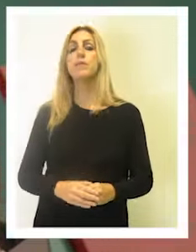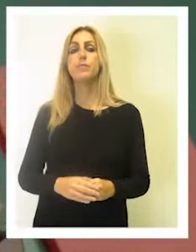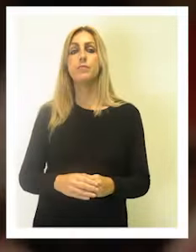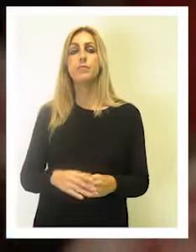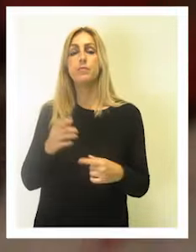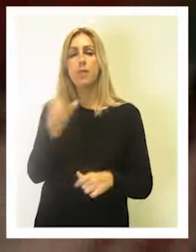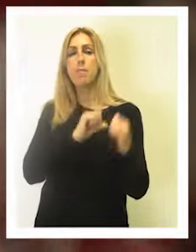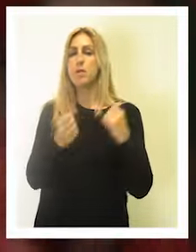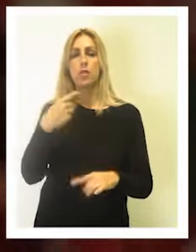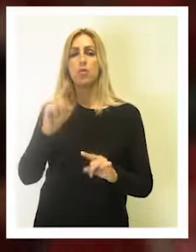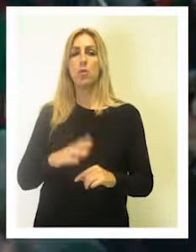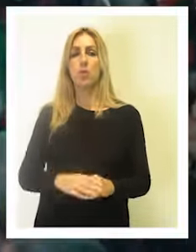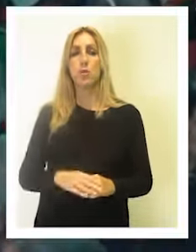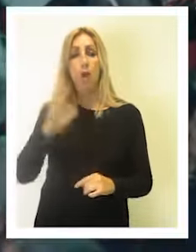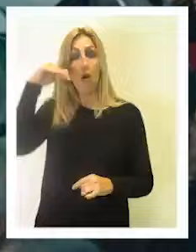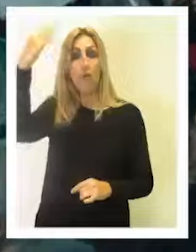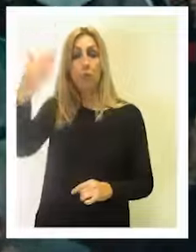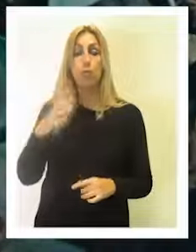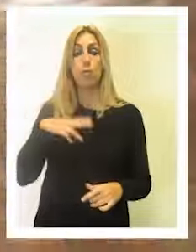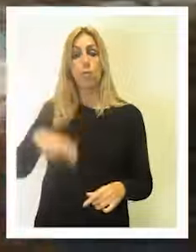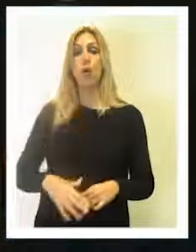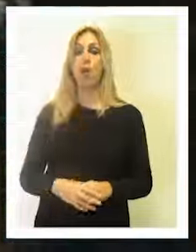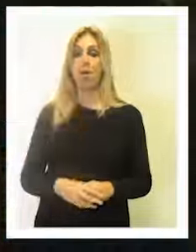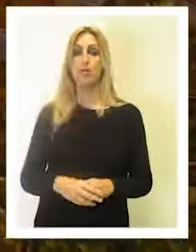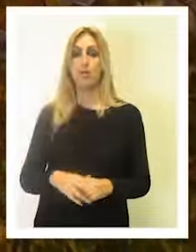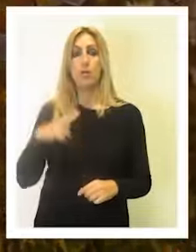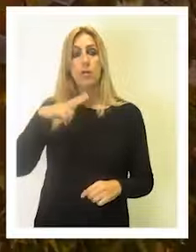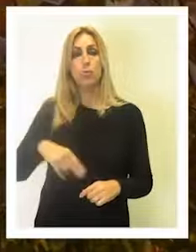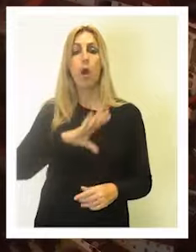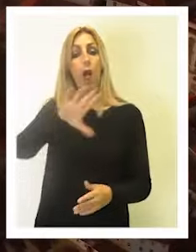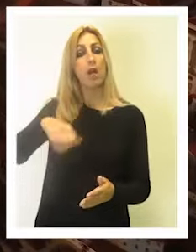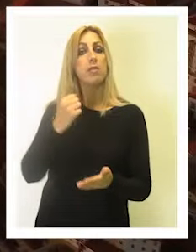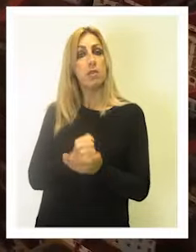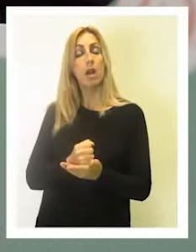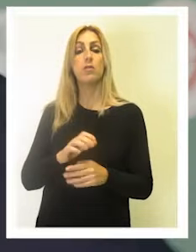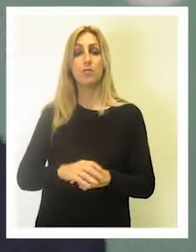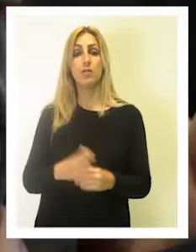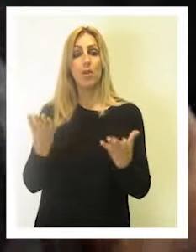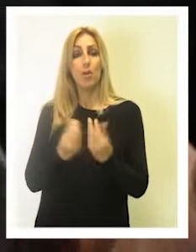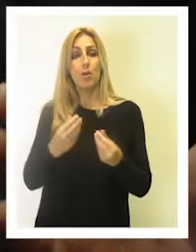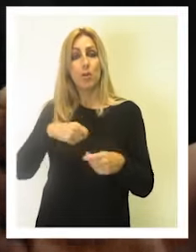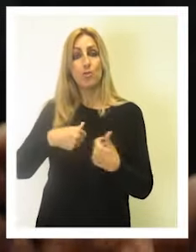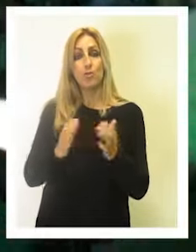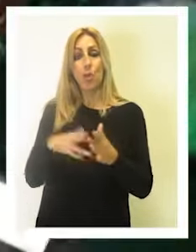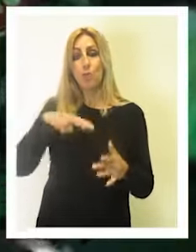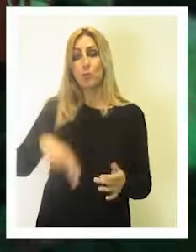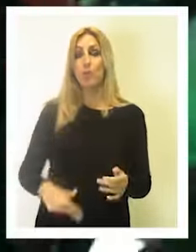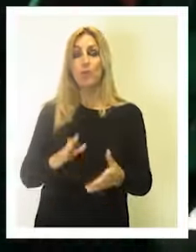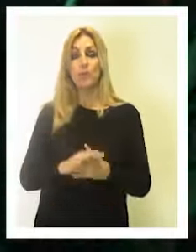avançar, não andar para trás, para o futuro de Portugal, por um Portugal inteiro, com todos os